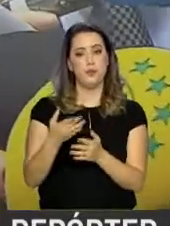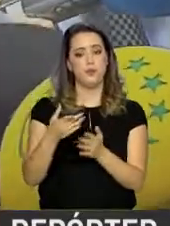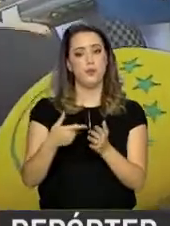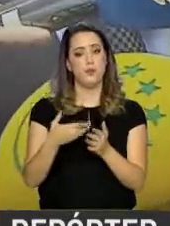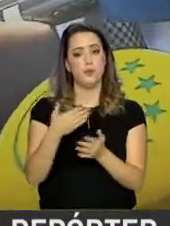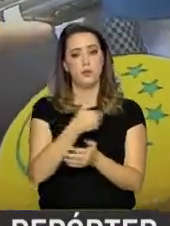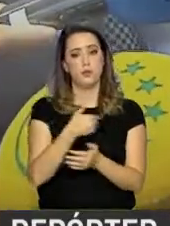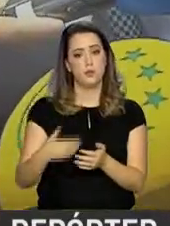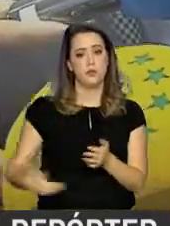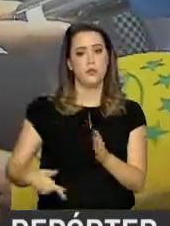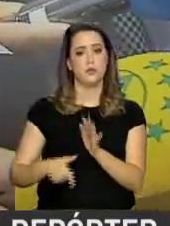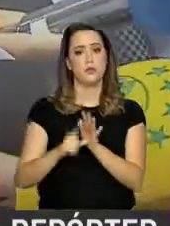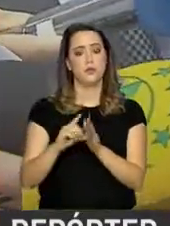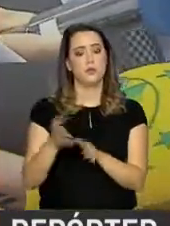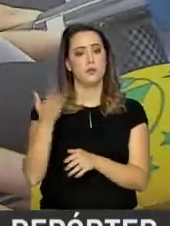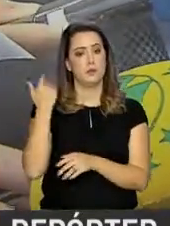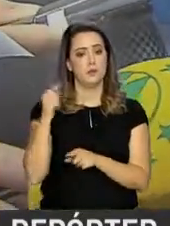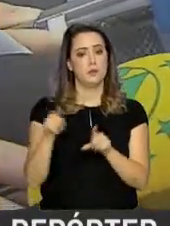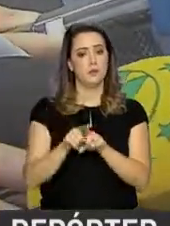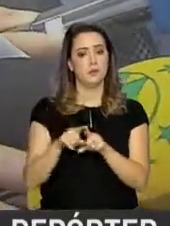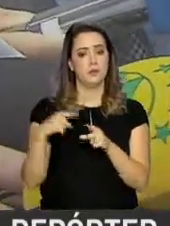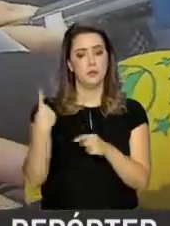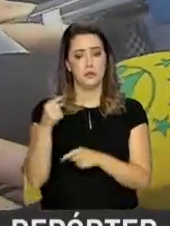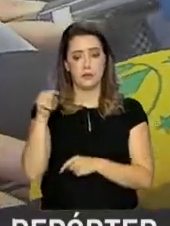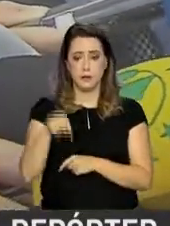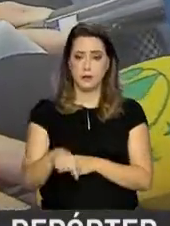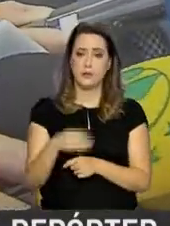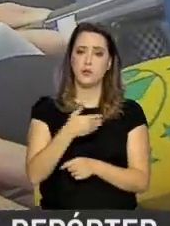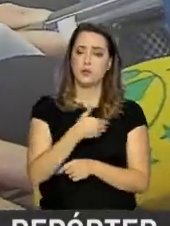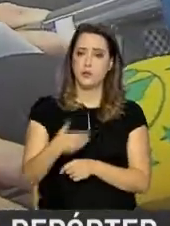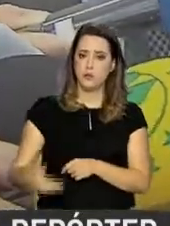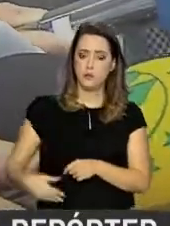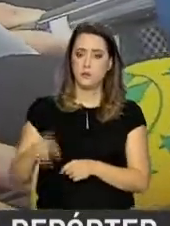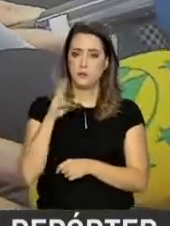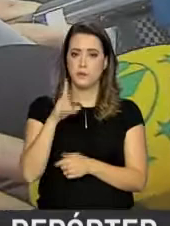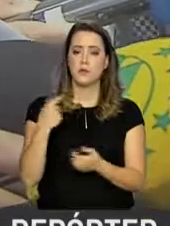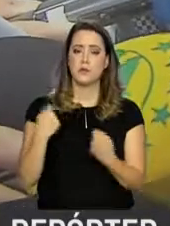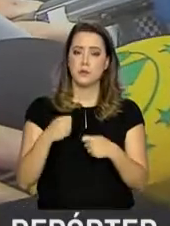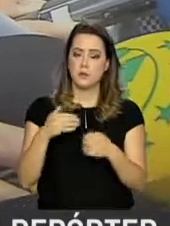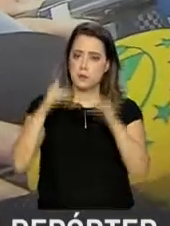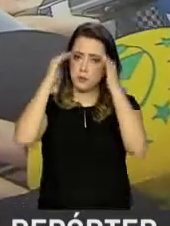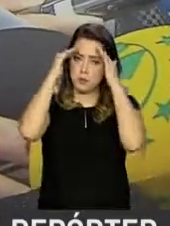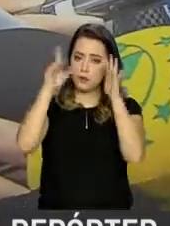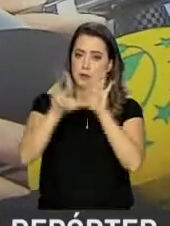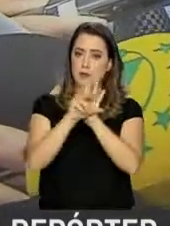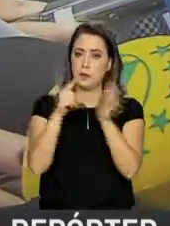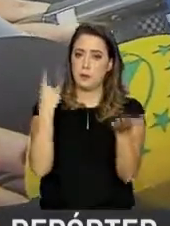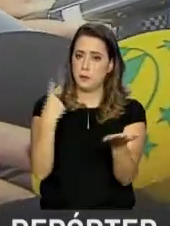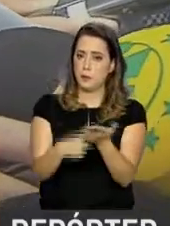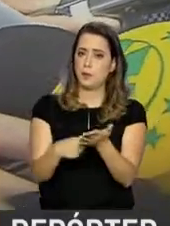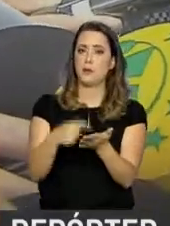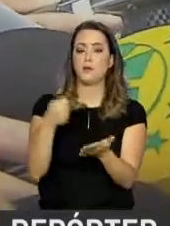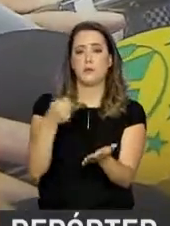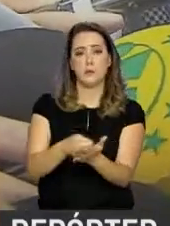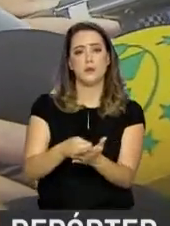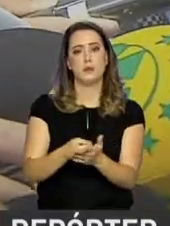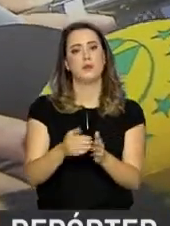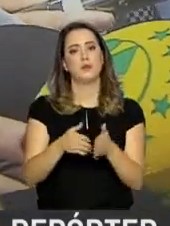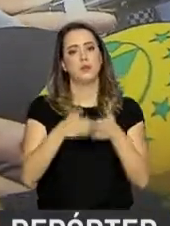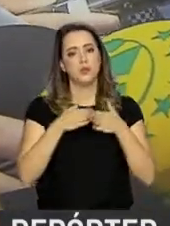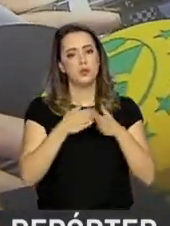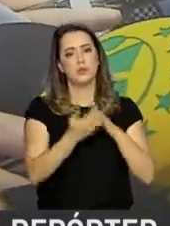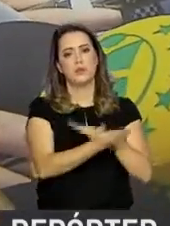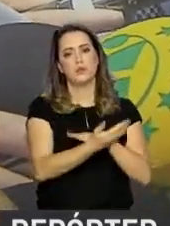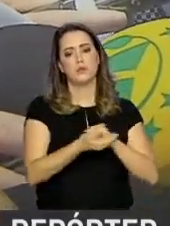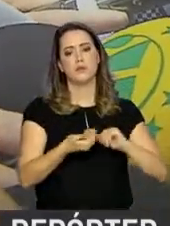passado, portanto não no nosso governo, mas que este governo tem que cumprir. Portanto, eu aproveito para pedir mais uma vez o